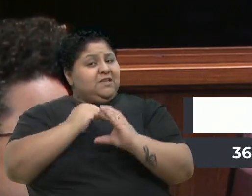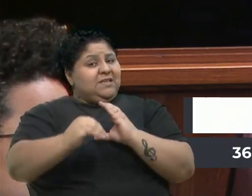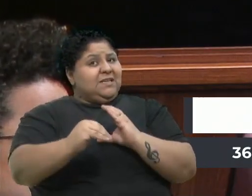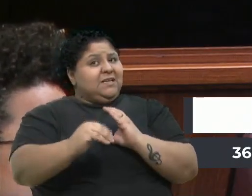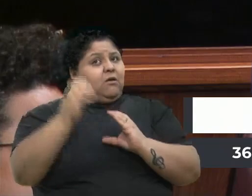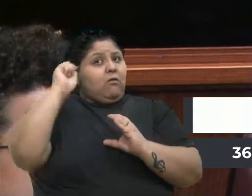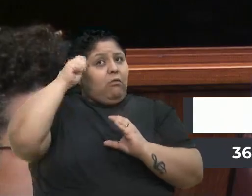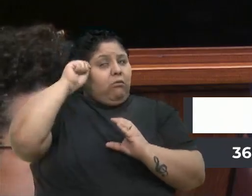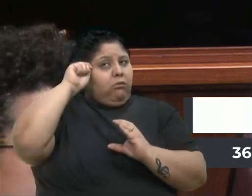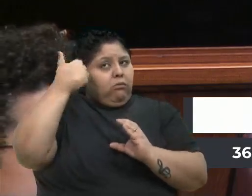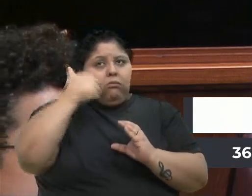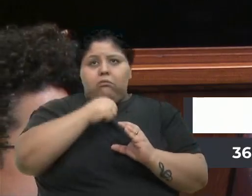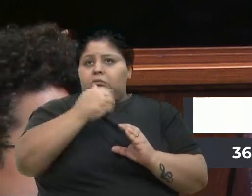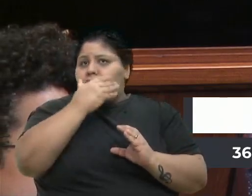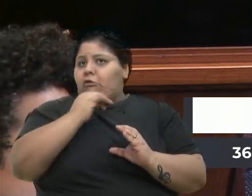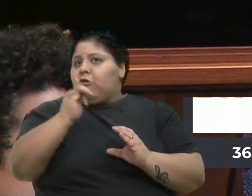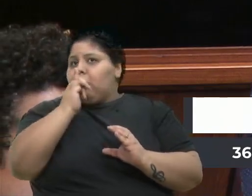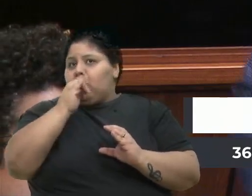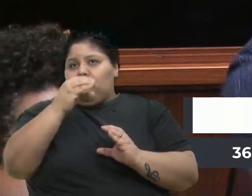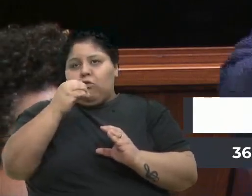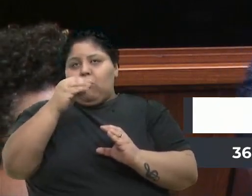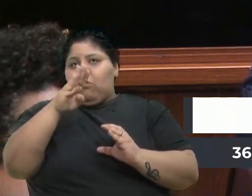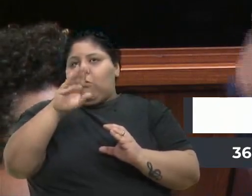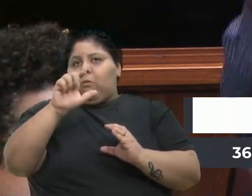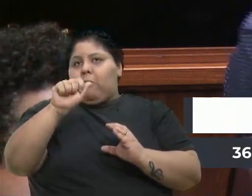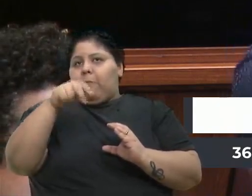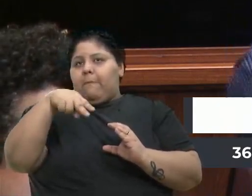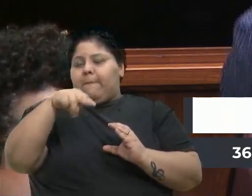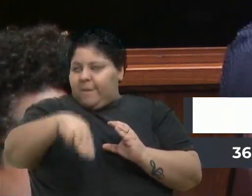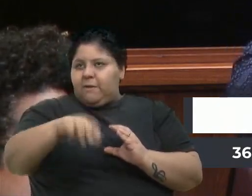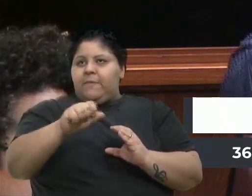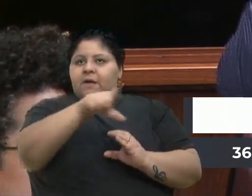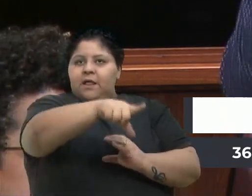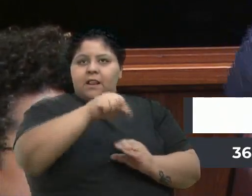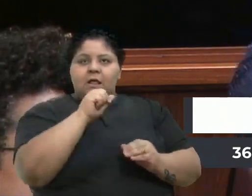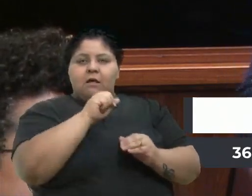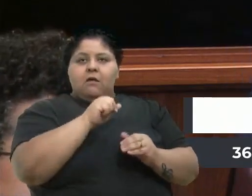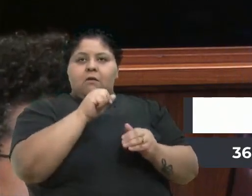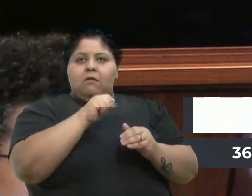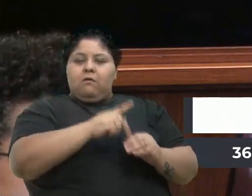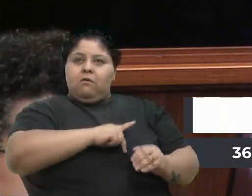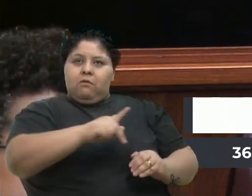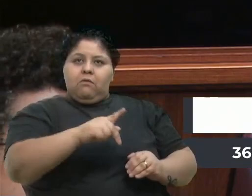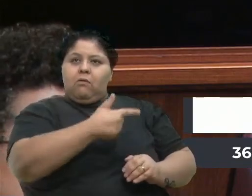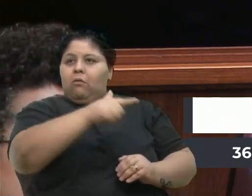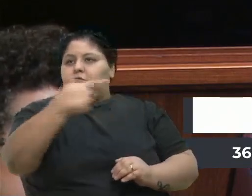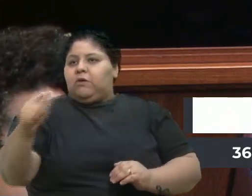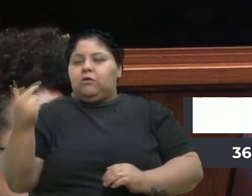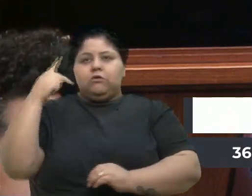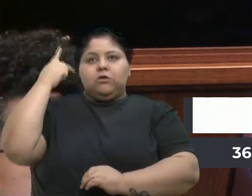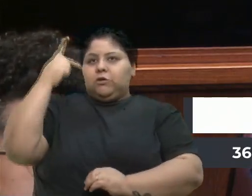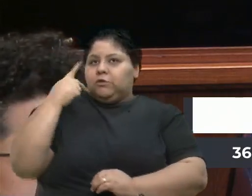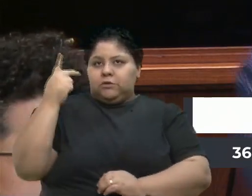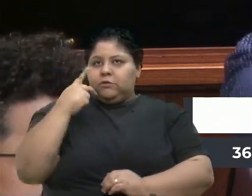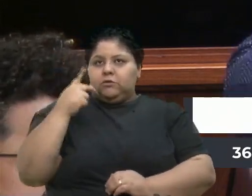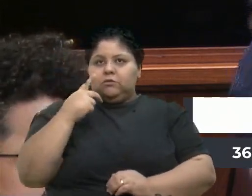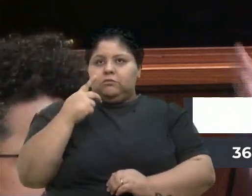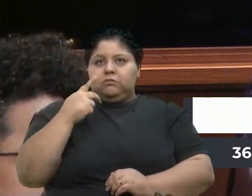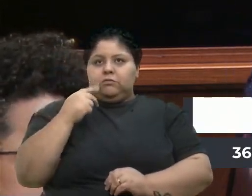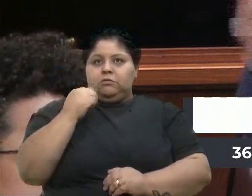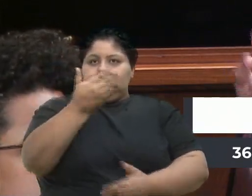por exemplo, o Obama não teria sido presidente, ou tantos políticos e políticas estadunidenses não teriam